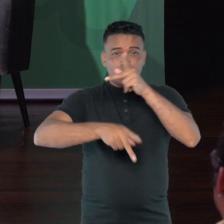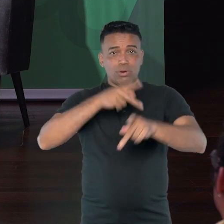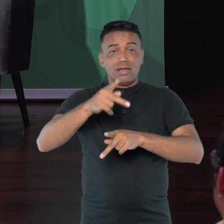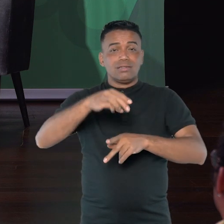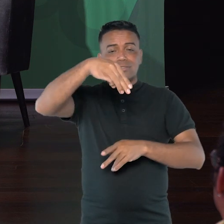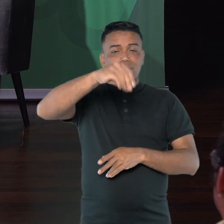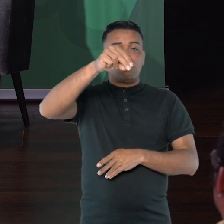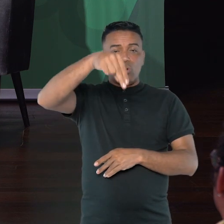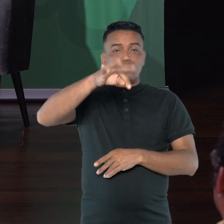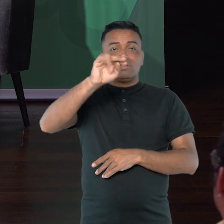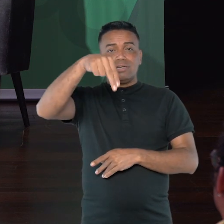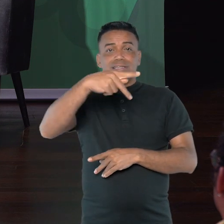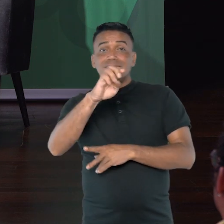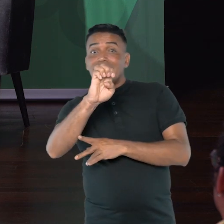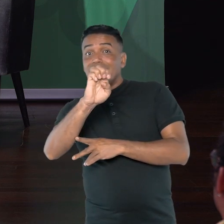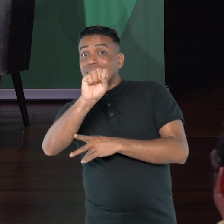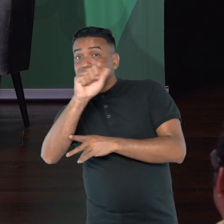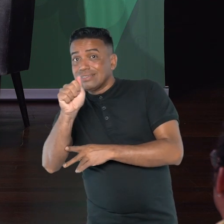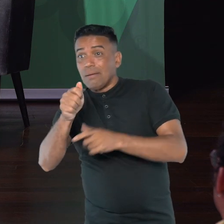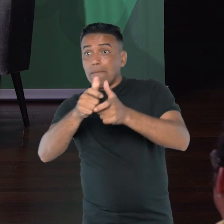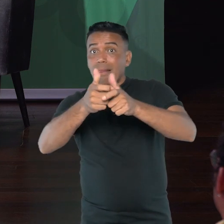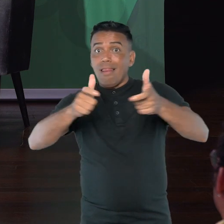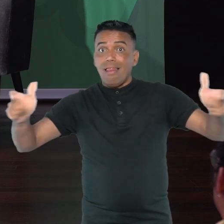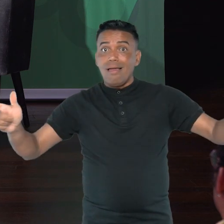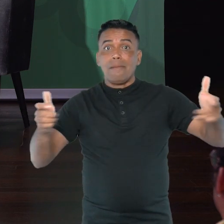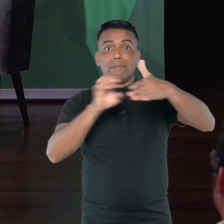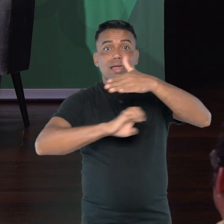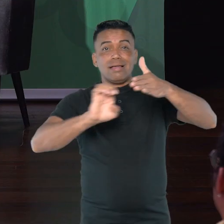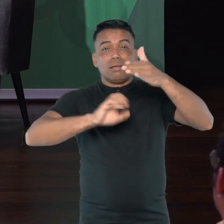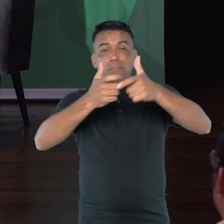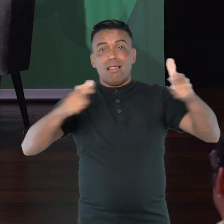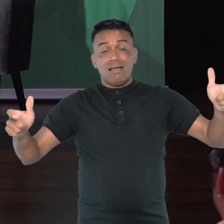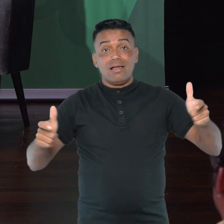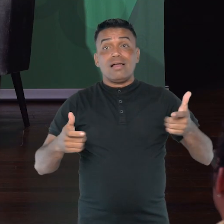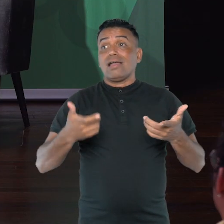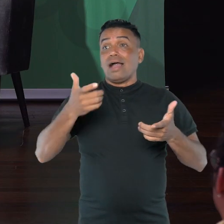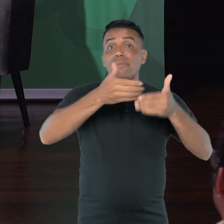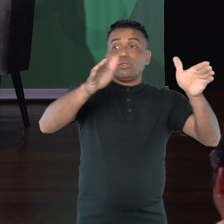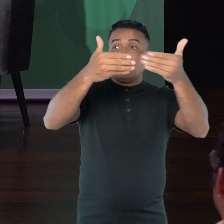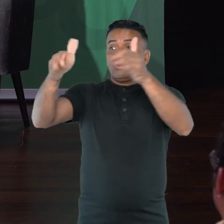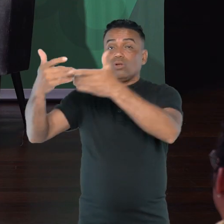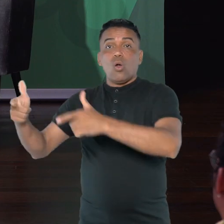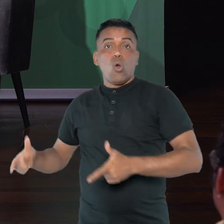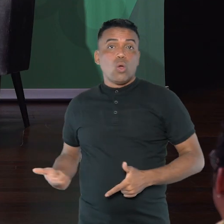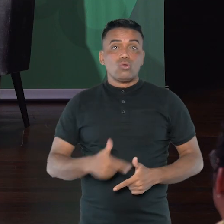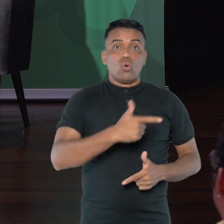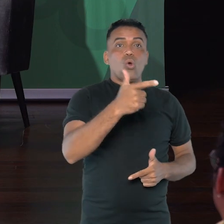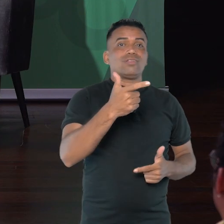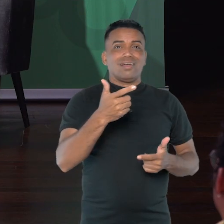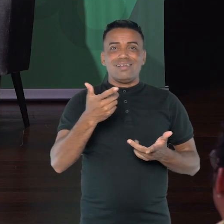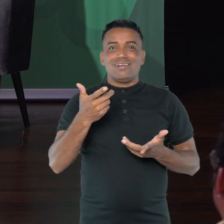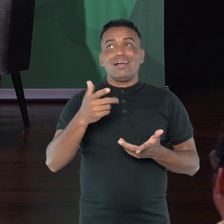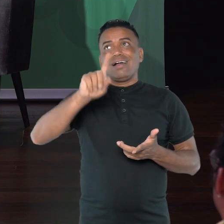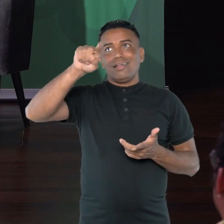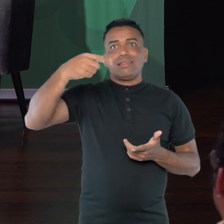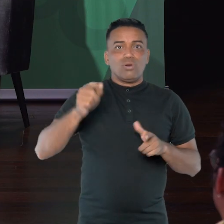Montanhesa crescer a cada ano, e a expansão do negócio, com o lançamento de novas coleções e abertura de filiais da editora, se tornara inadiável. Ainda